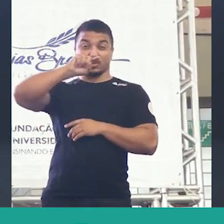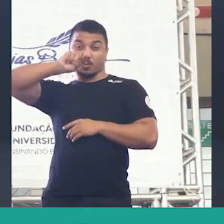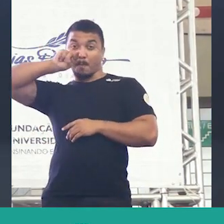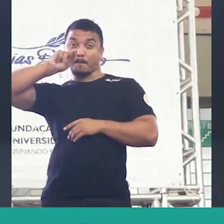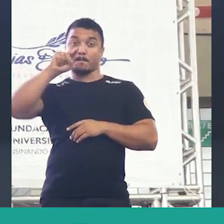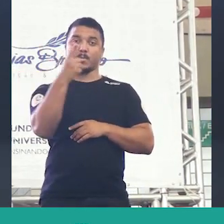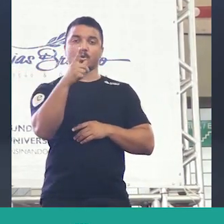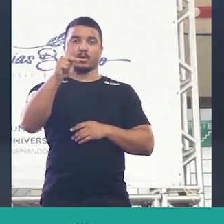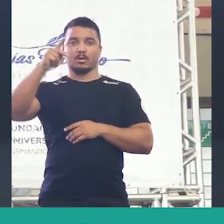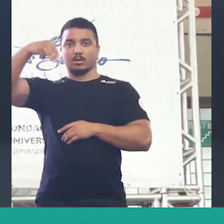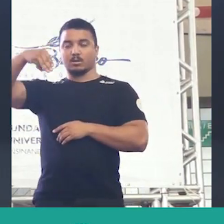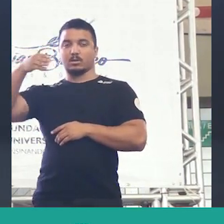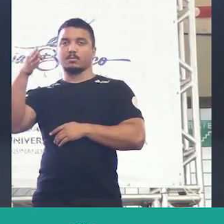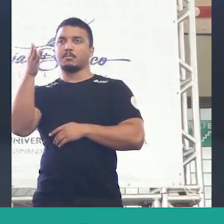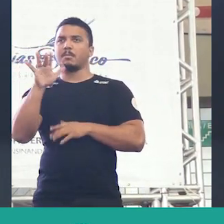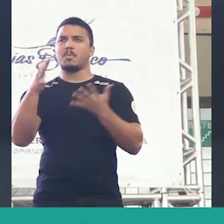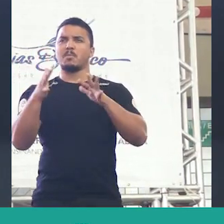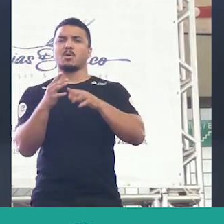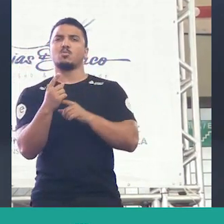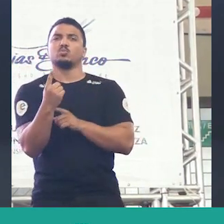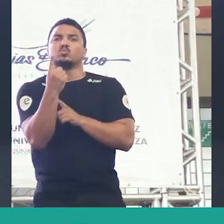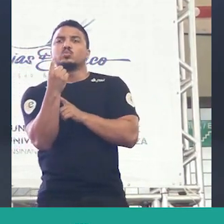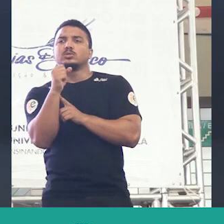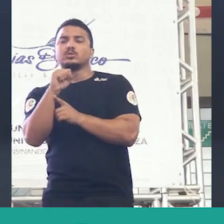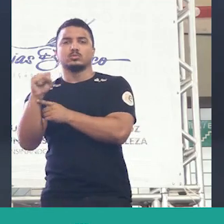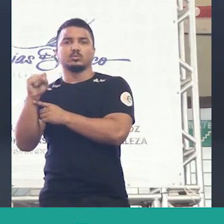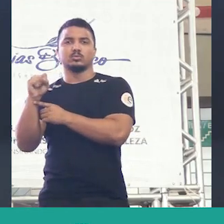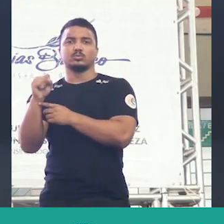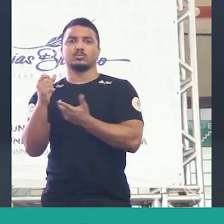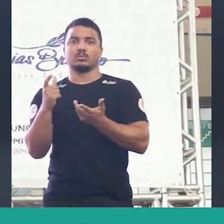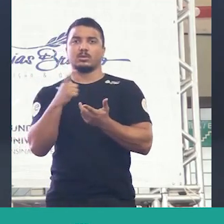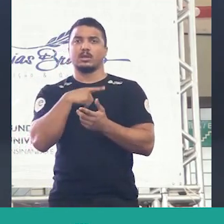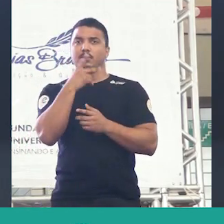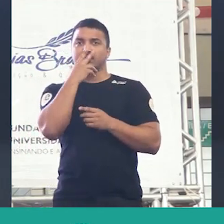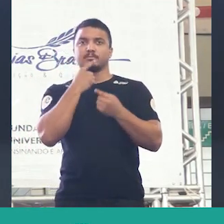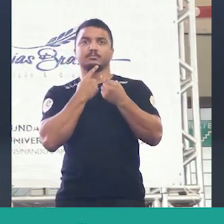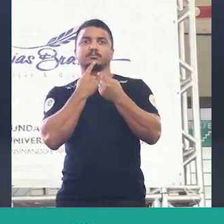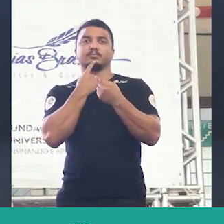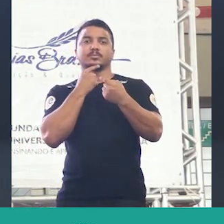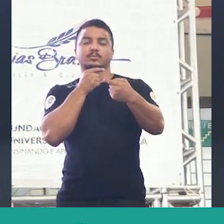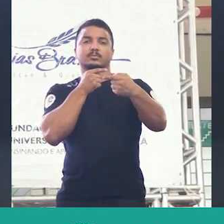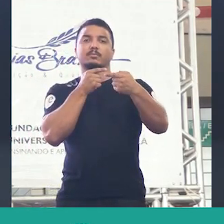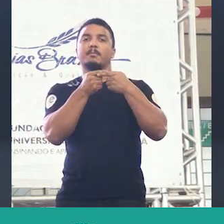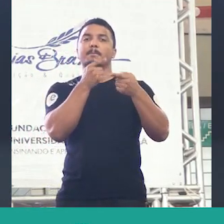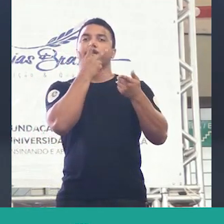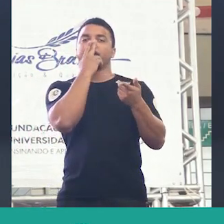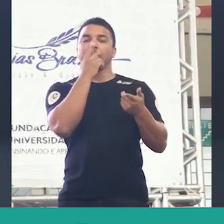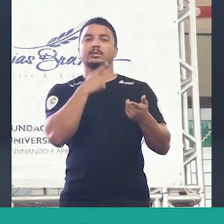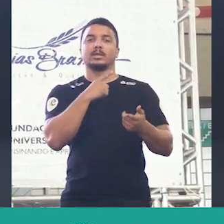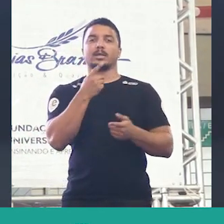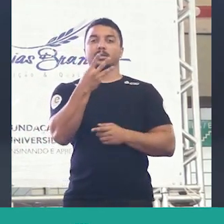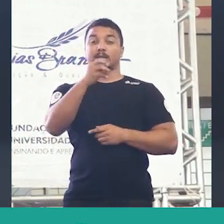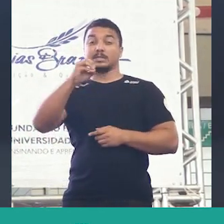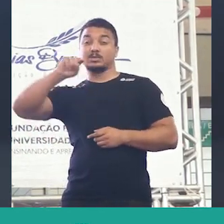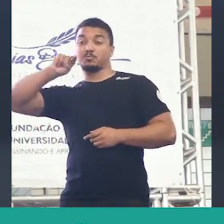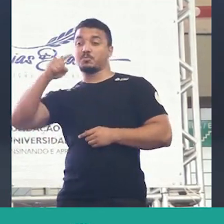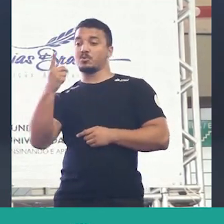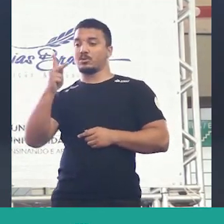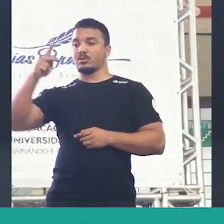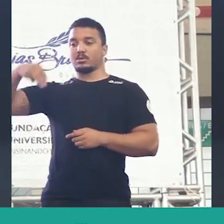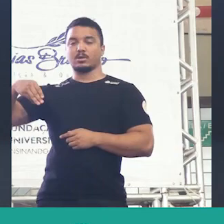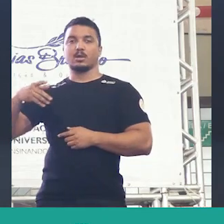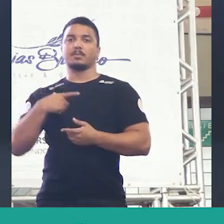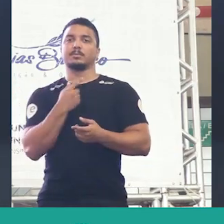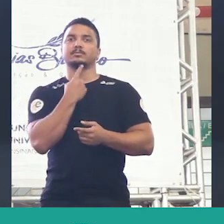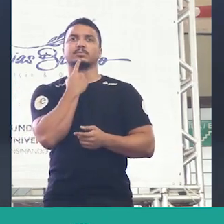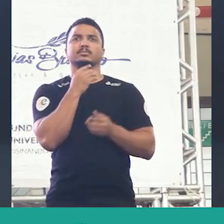300 mil quilômetros em aproximadamente 1 segundo, essa distância que a gente está, comparado com 300 mil